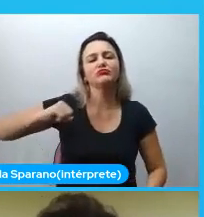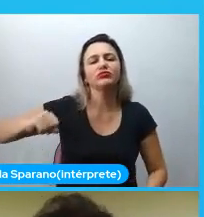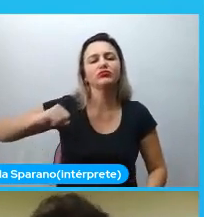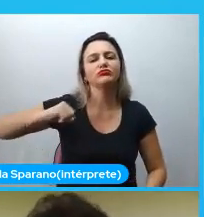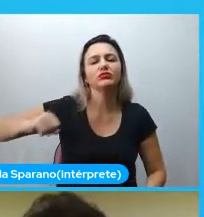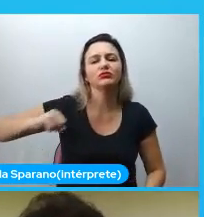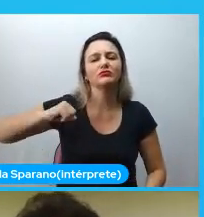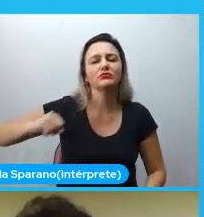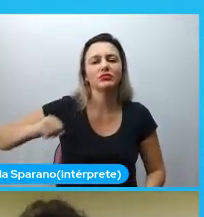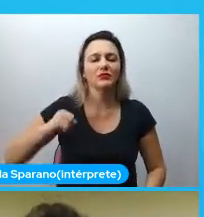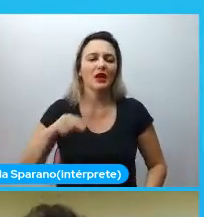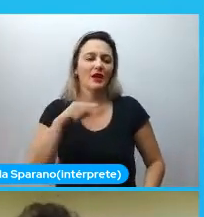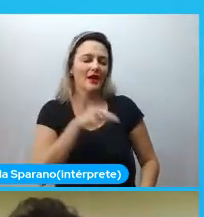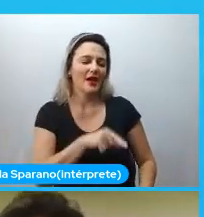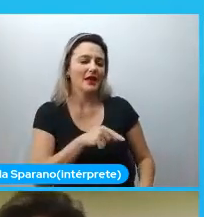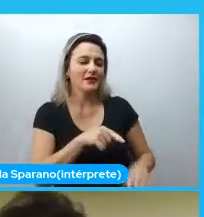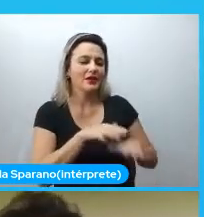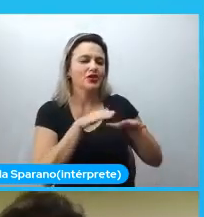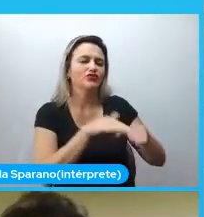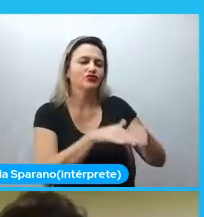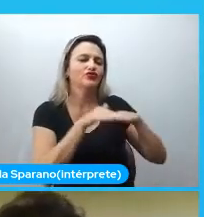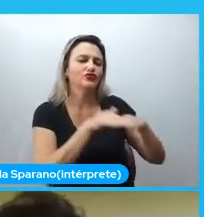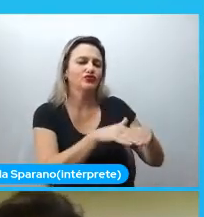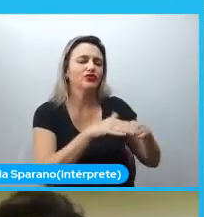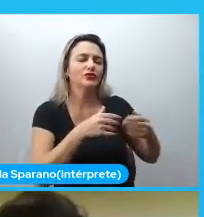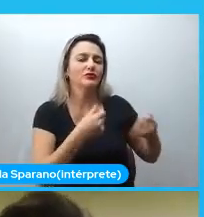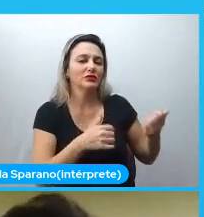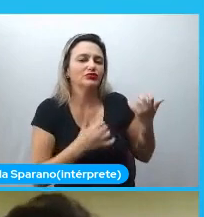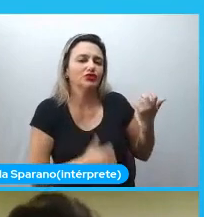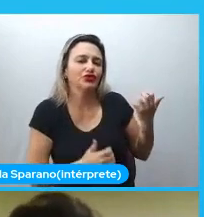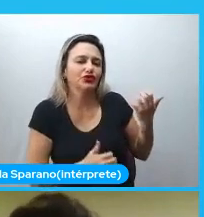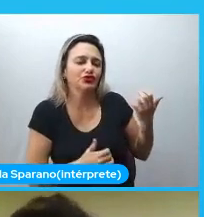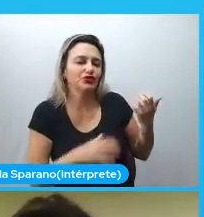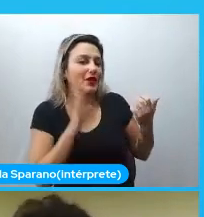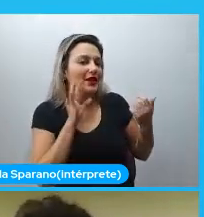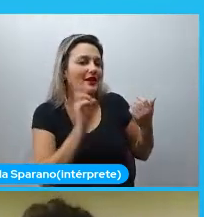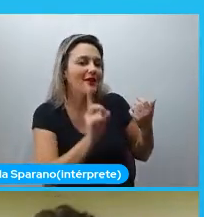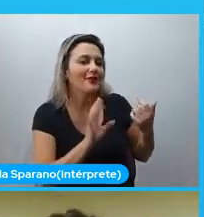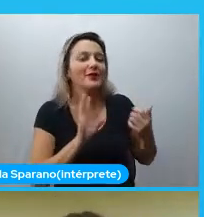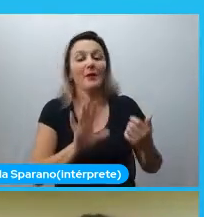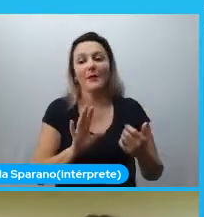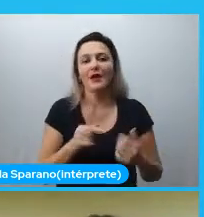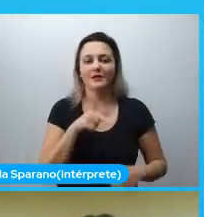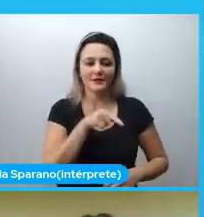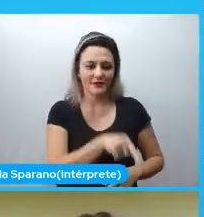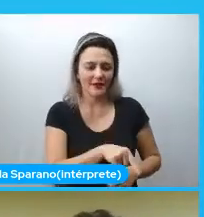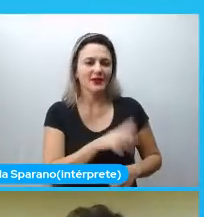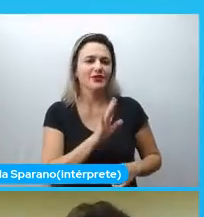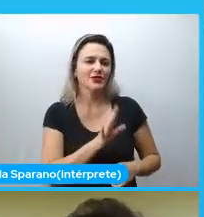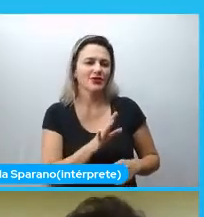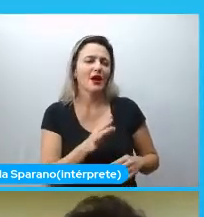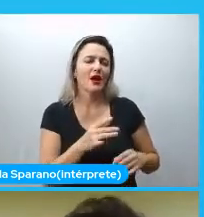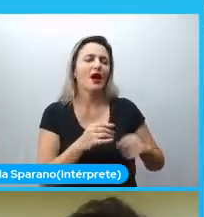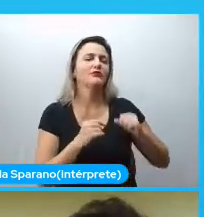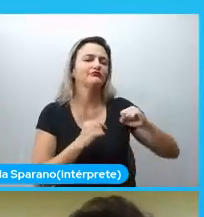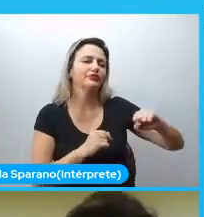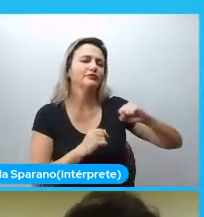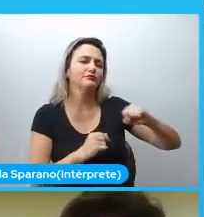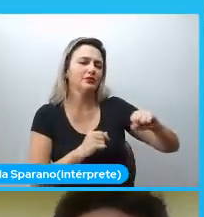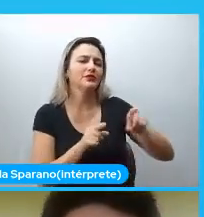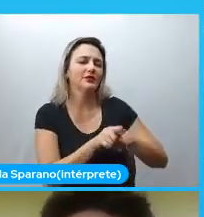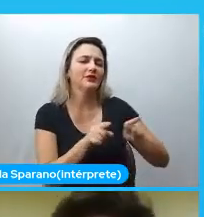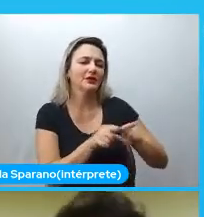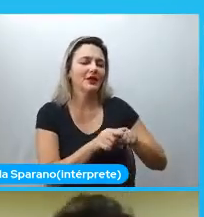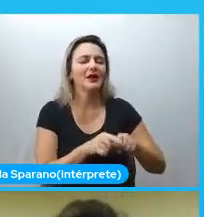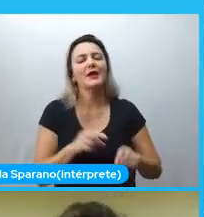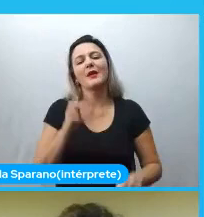que no eletrônico eu ainda não consegui fazer de um jeito legal, então vai ficar para frente. Compensação, o funk já é música eletrônica, né? Como diria o Mr. Catra,